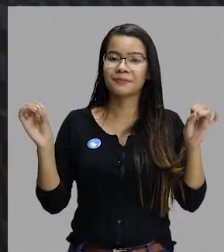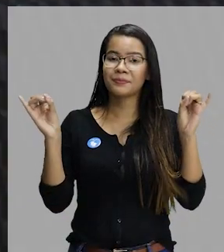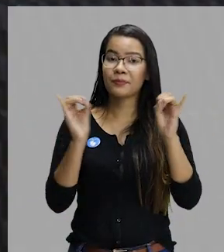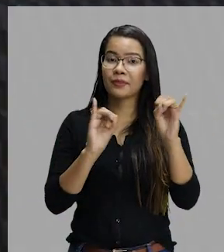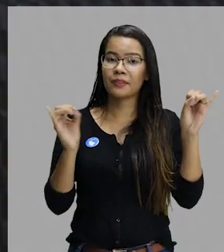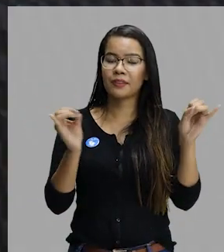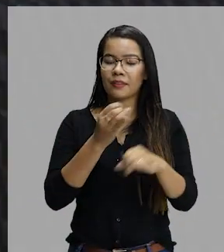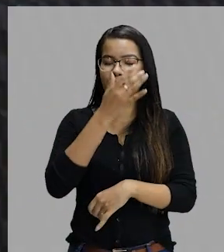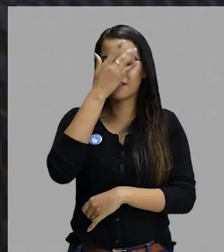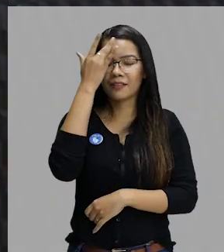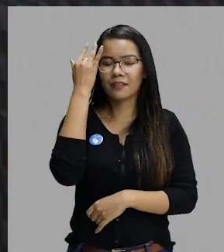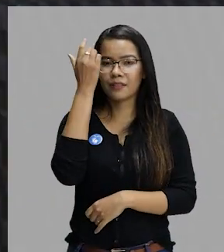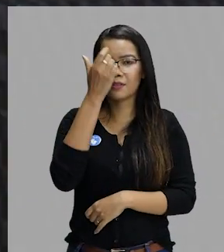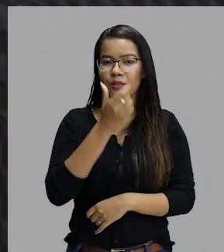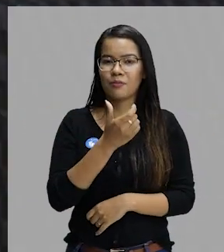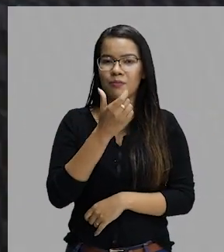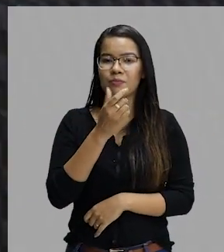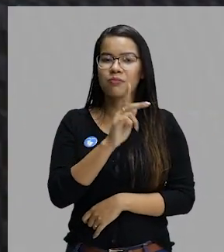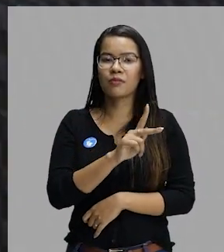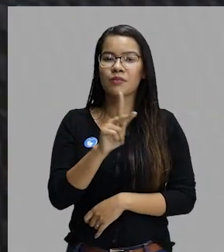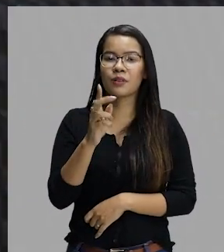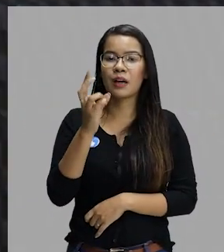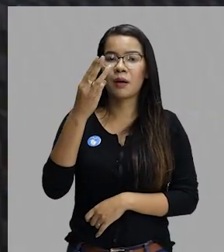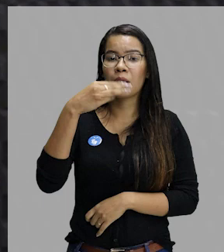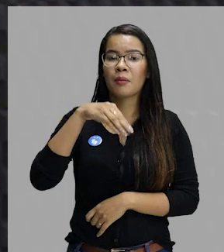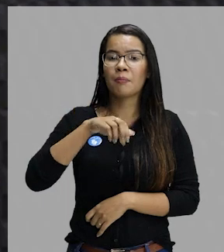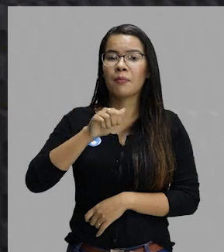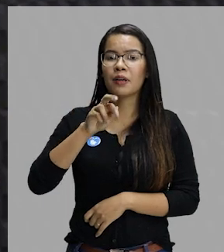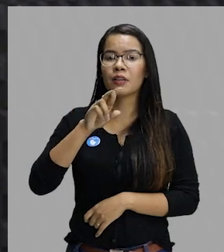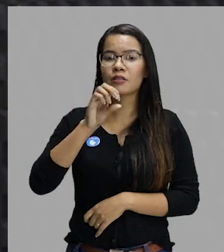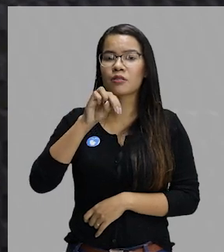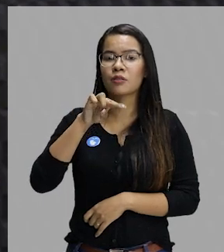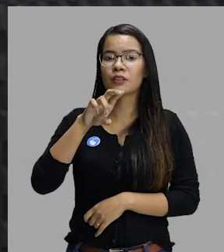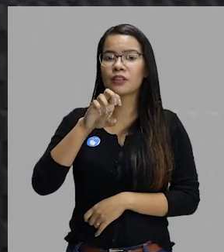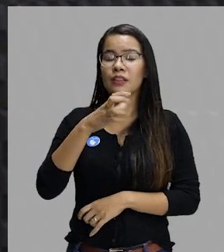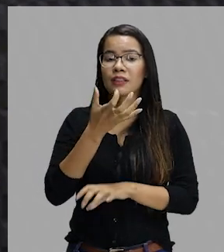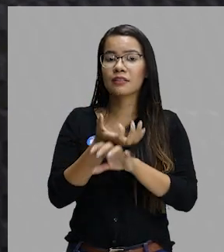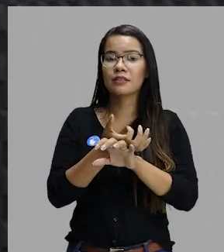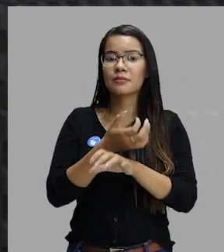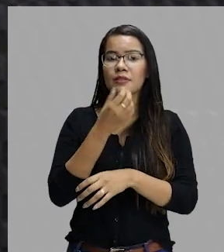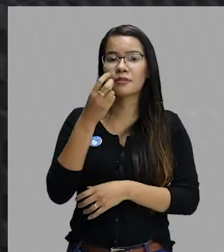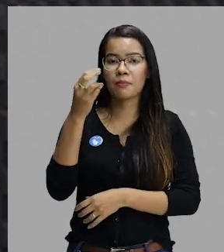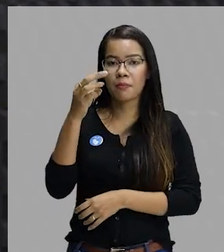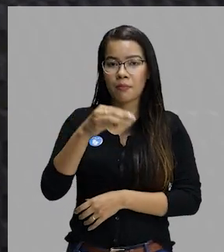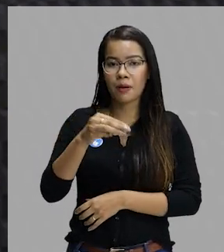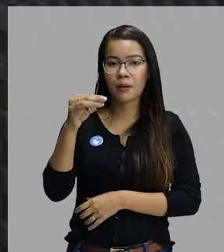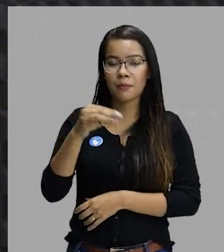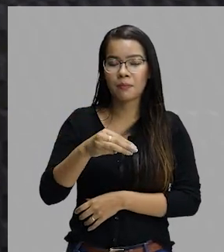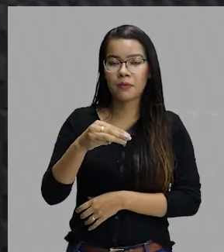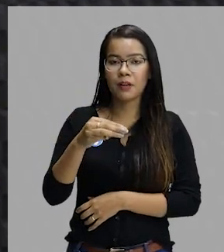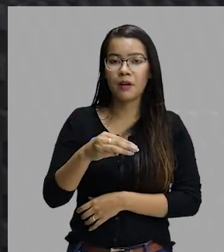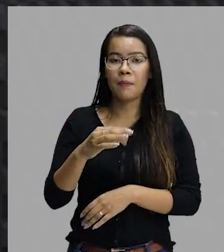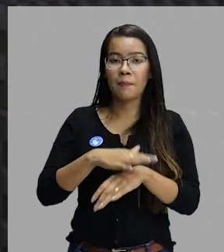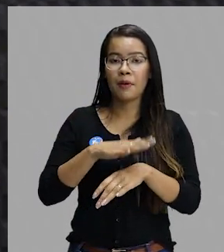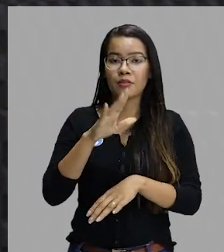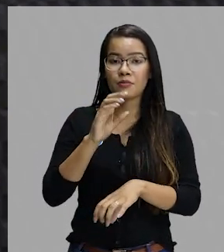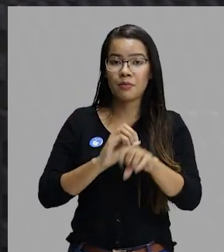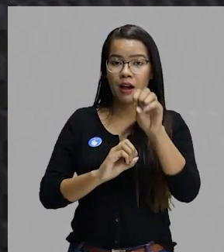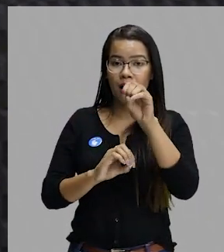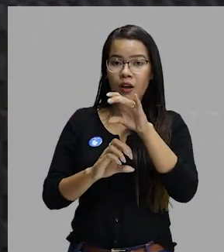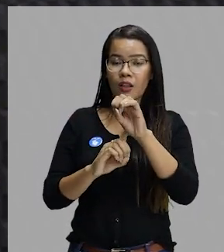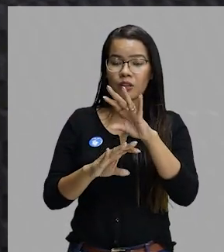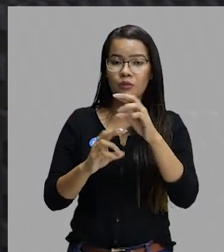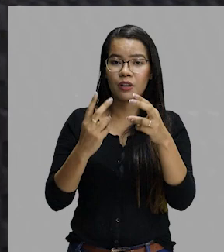Olá pessoal, me chamo Aroni Beckman, professor de matemática. Vamos aqui mais uma aula de matemática no programa Hashtag Fique em Casa